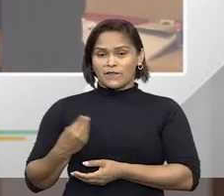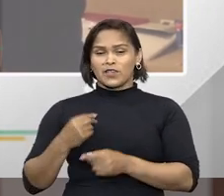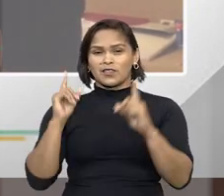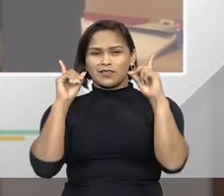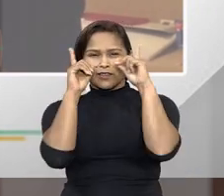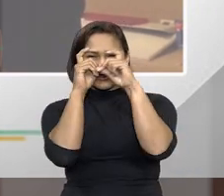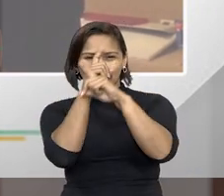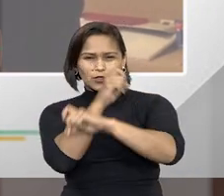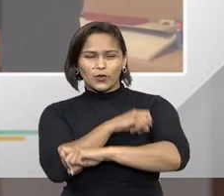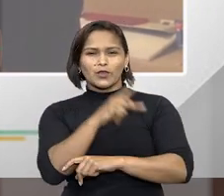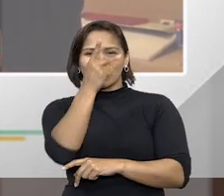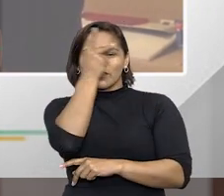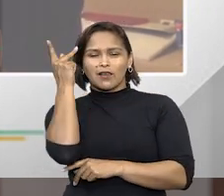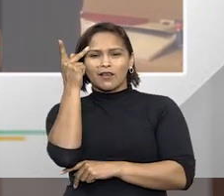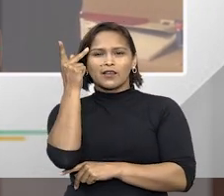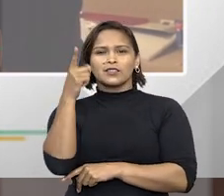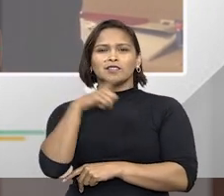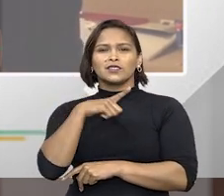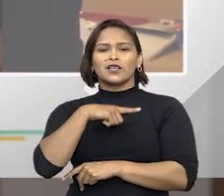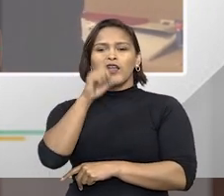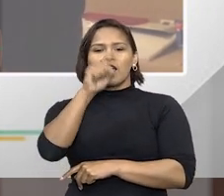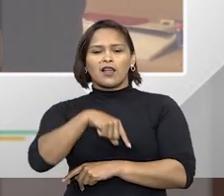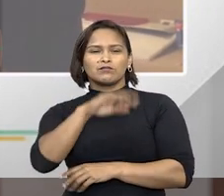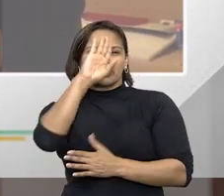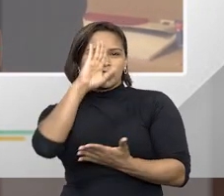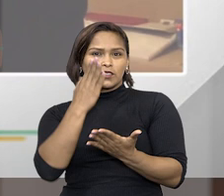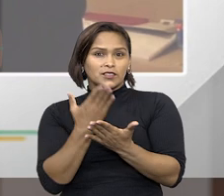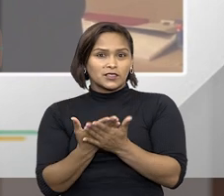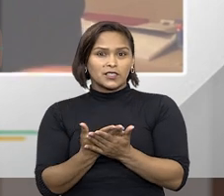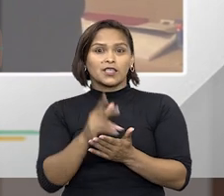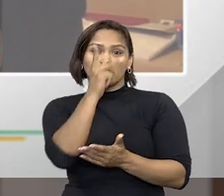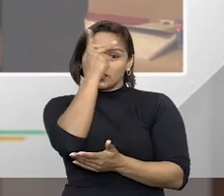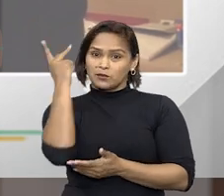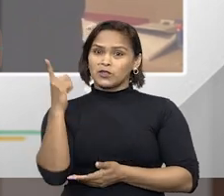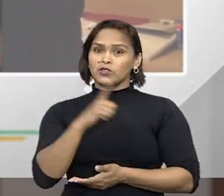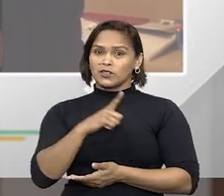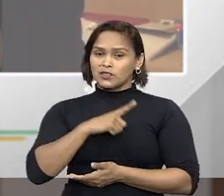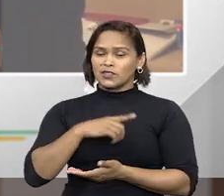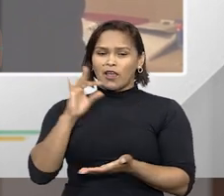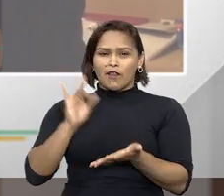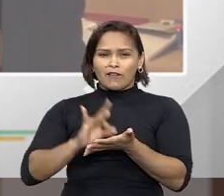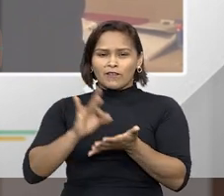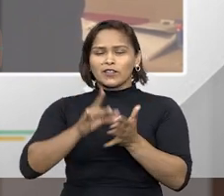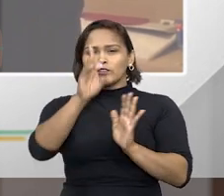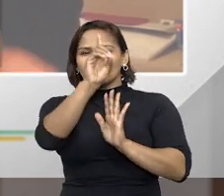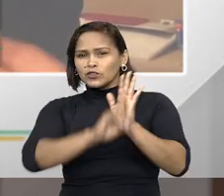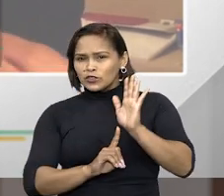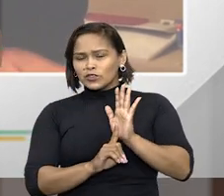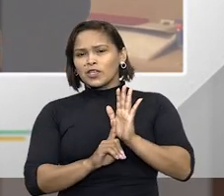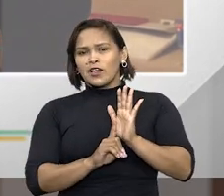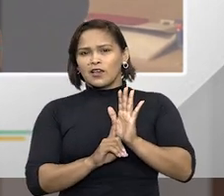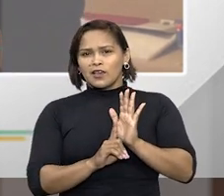dificuldade das pessoas, a crença que as pessoas têm na realização do direito,